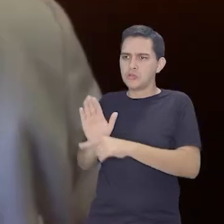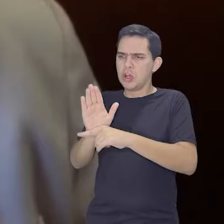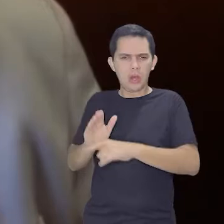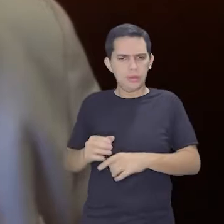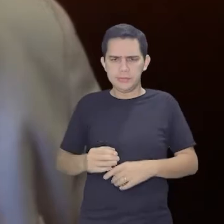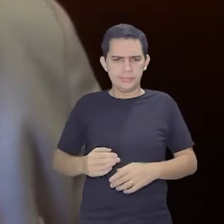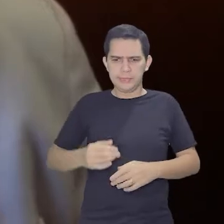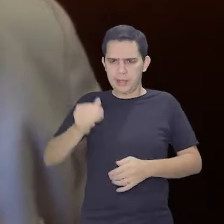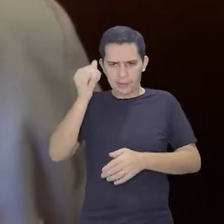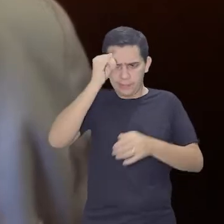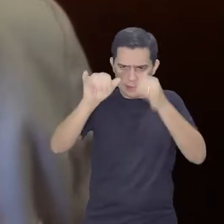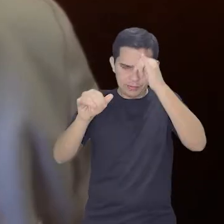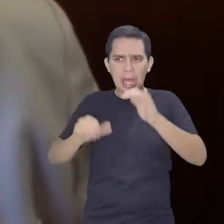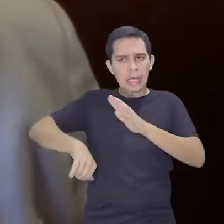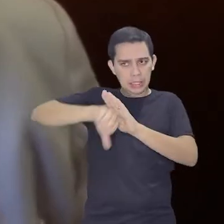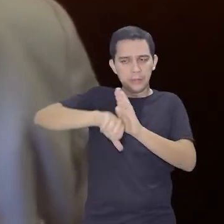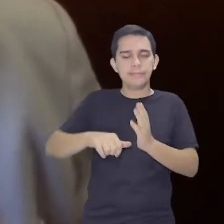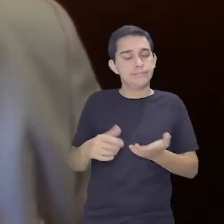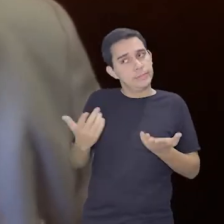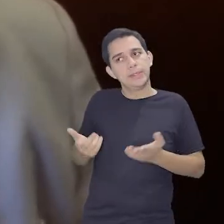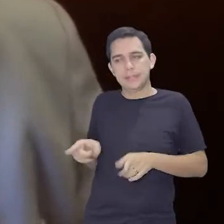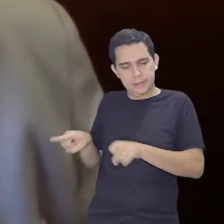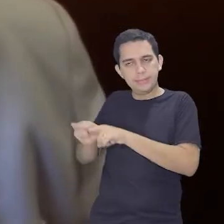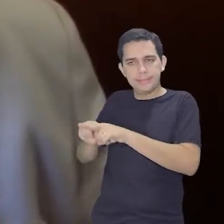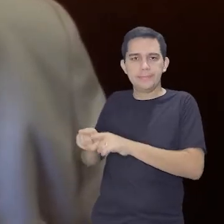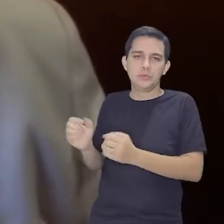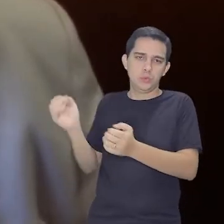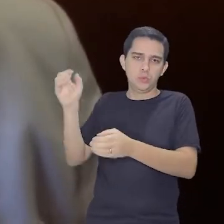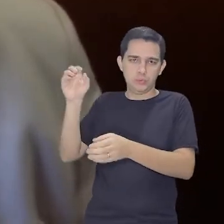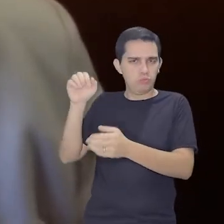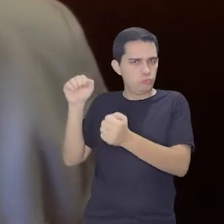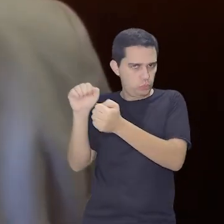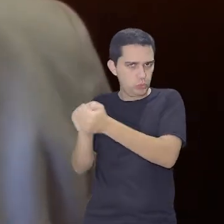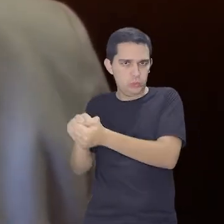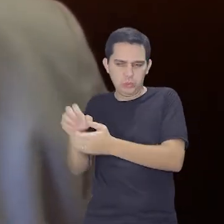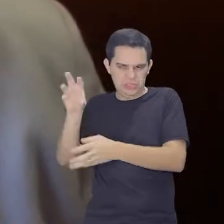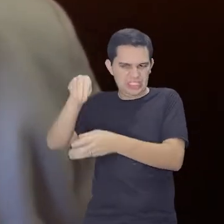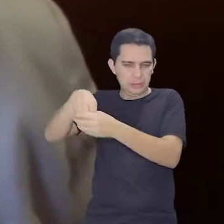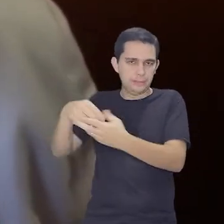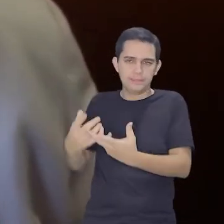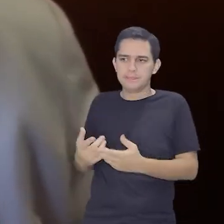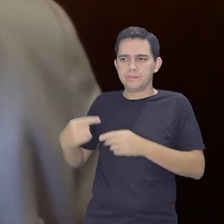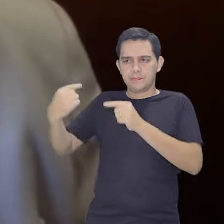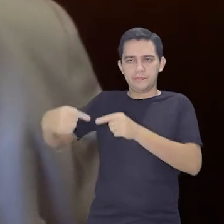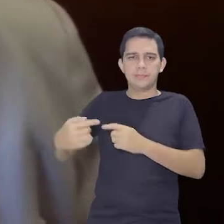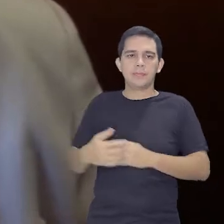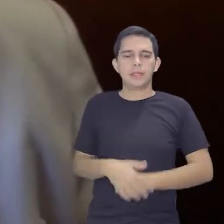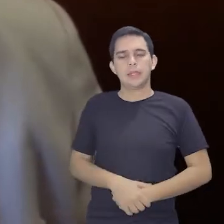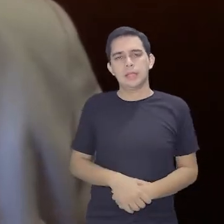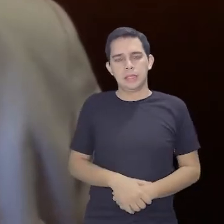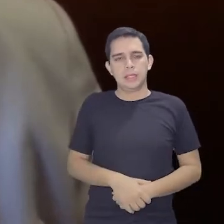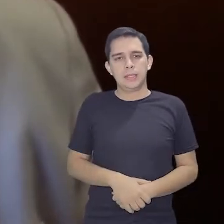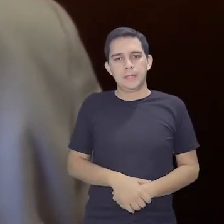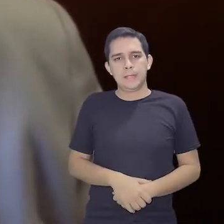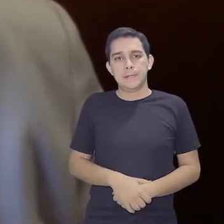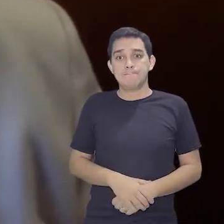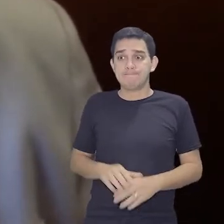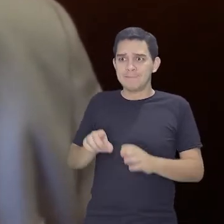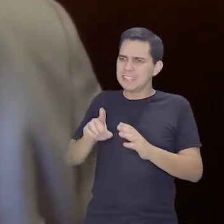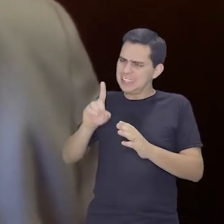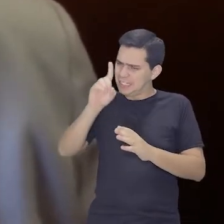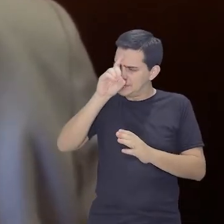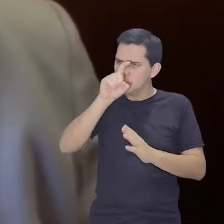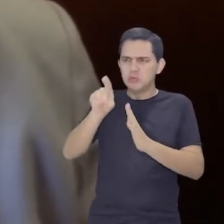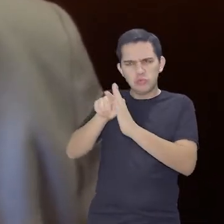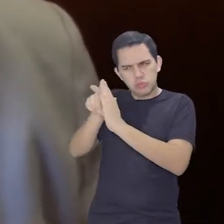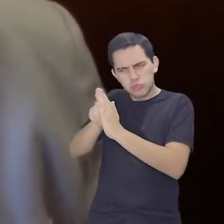acontecesse. Bom, primeiro é um caso de, assim, com uma relativa complexidade, porque afinal de contas são 9 vítimas,